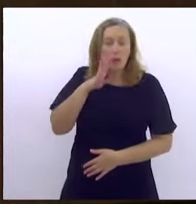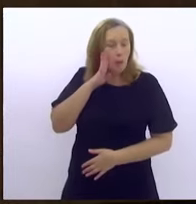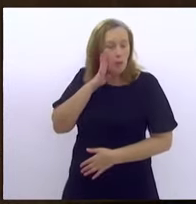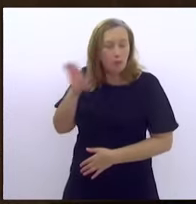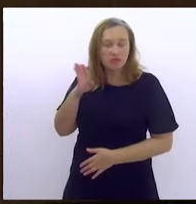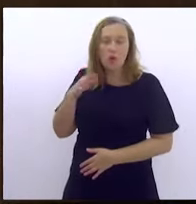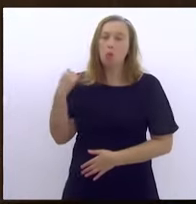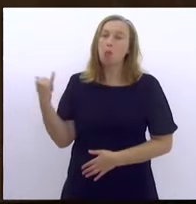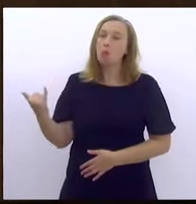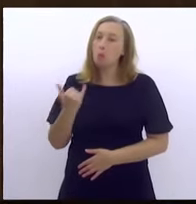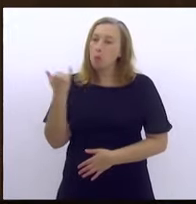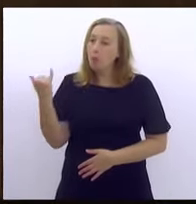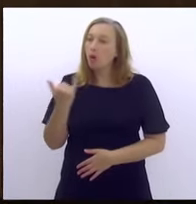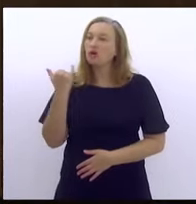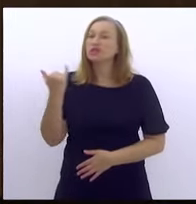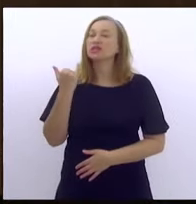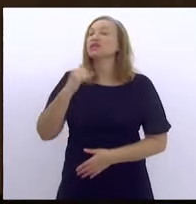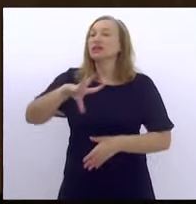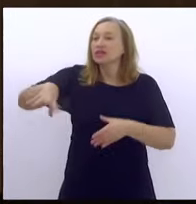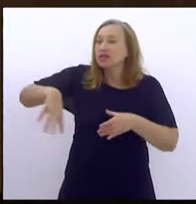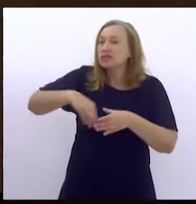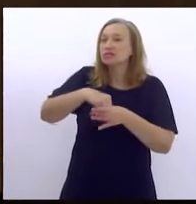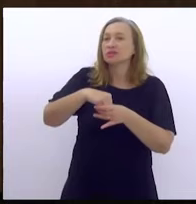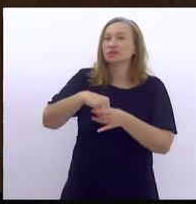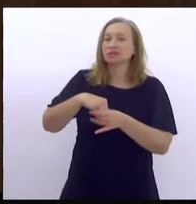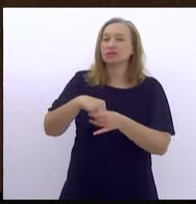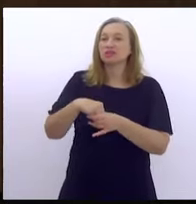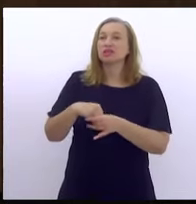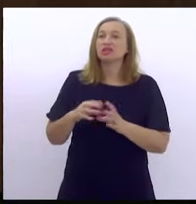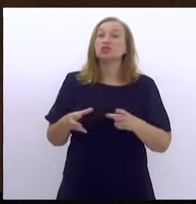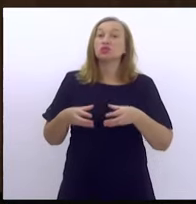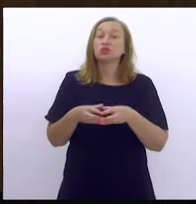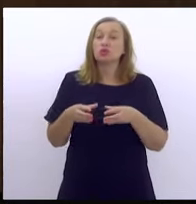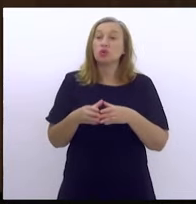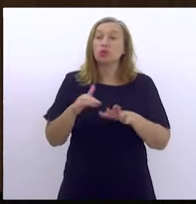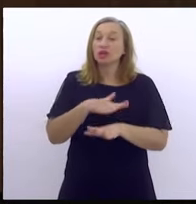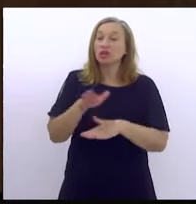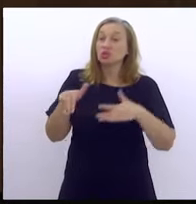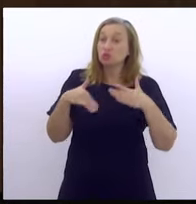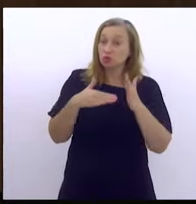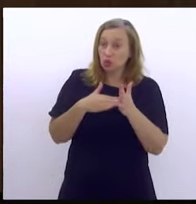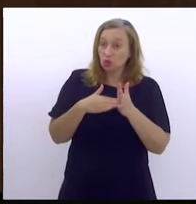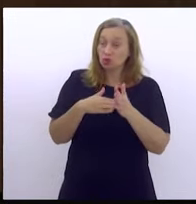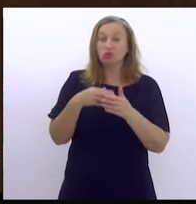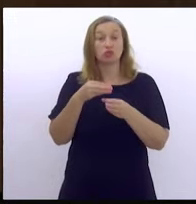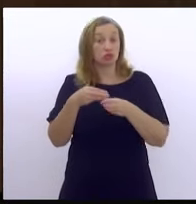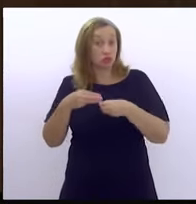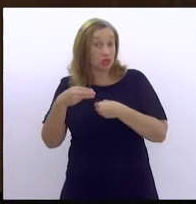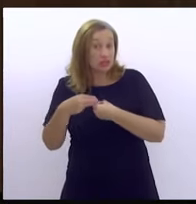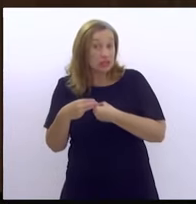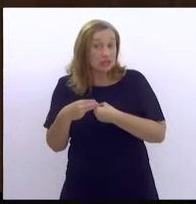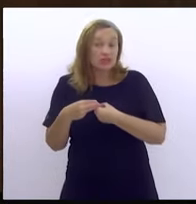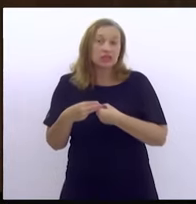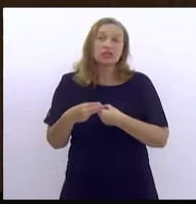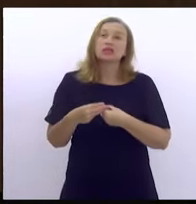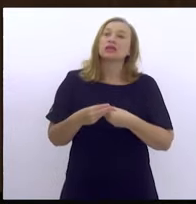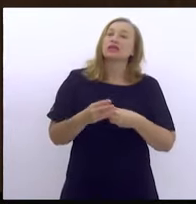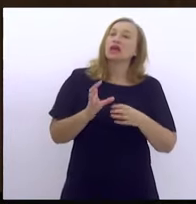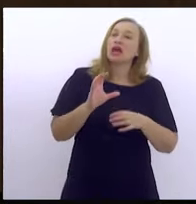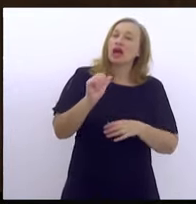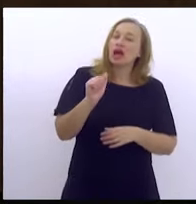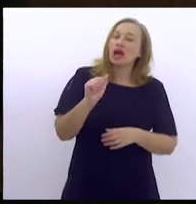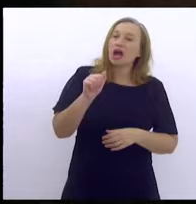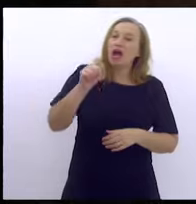fundamental importância a implantação desses equipamentos em todos os municípios. Em Angra dos Reis existe